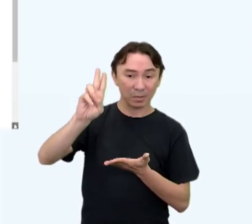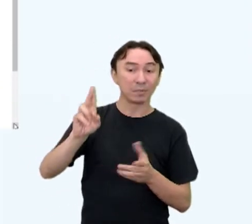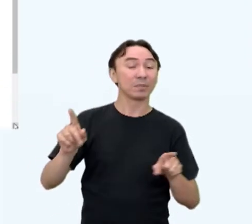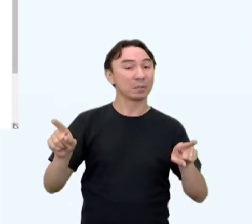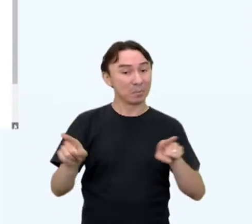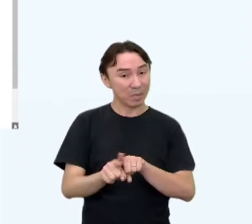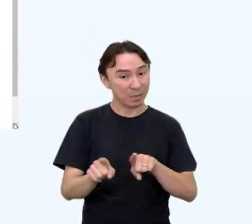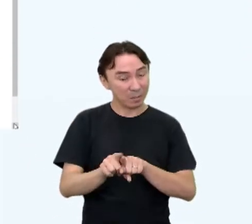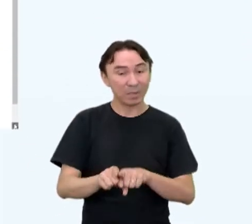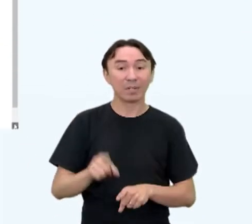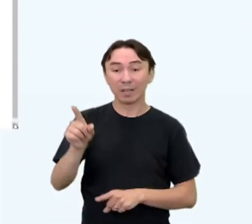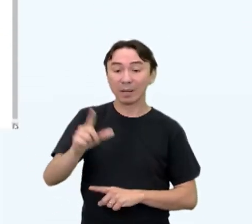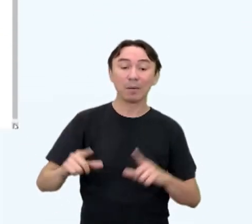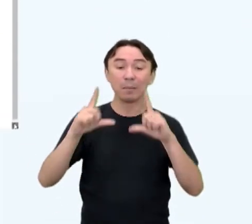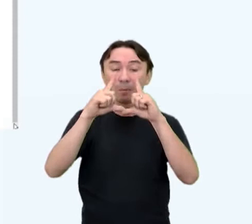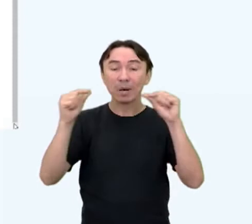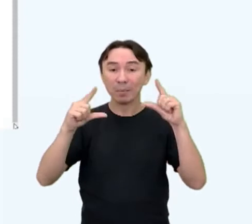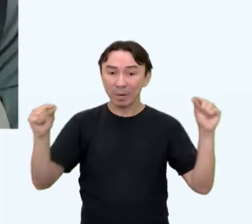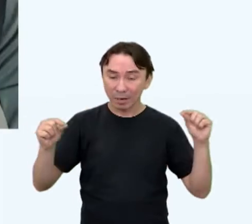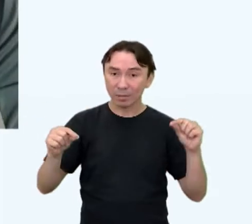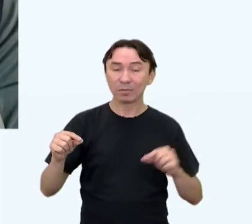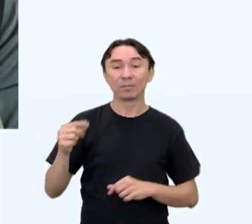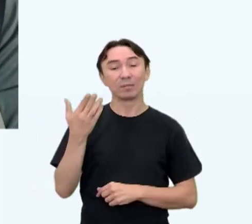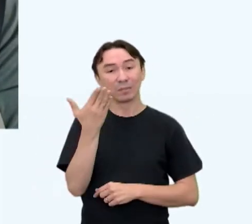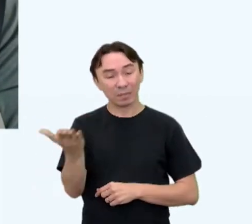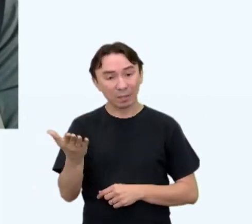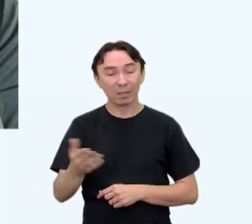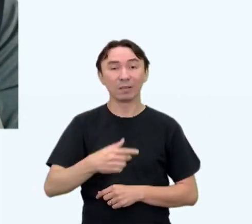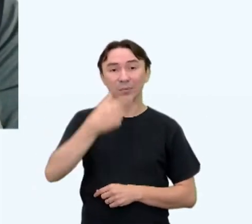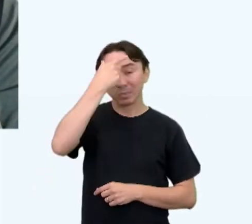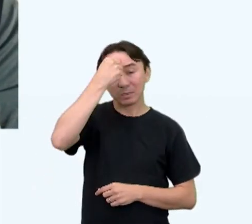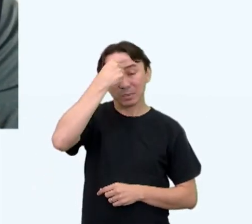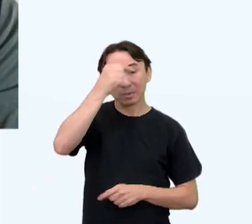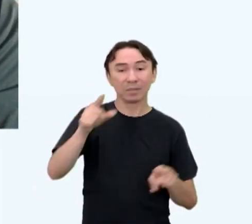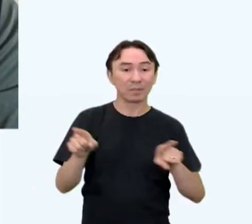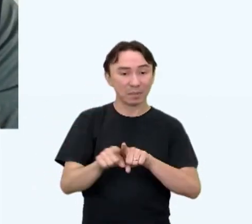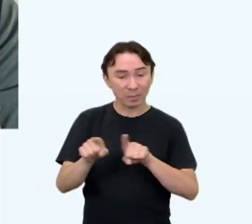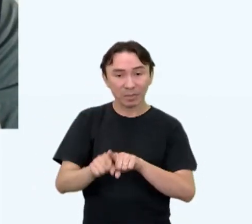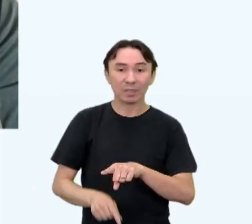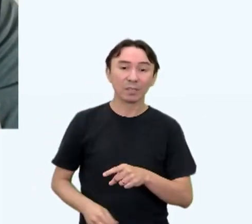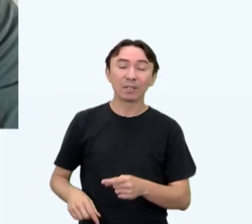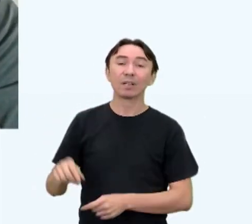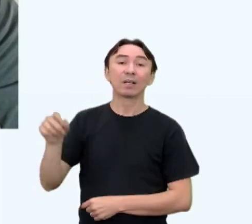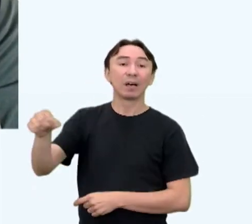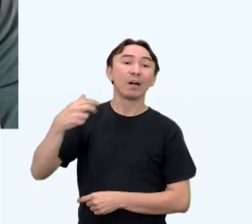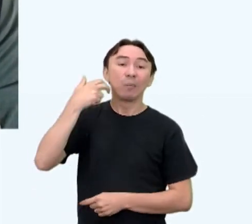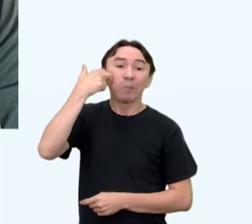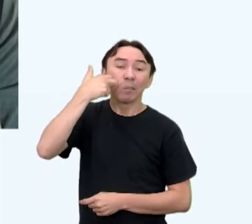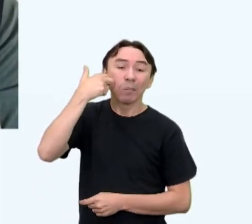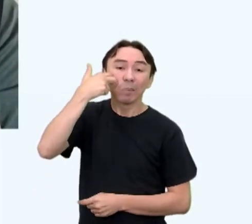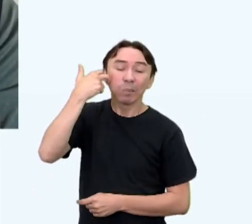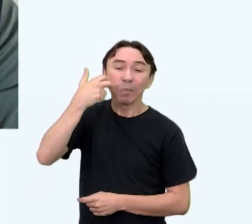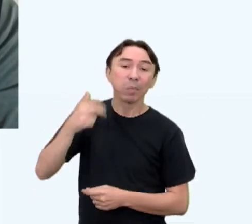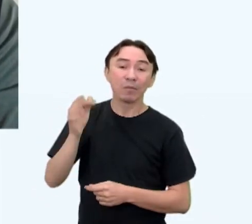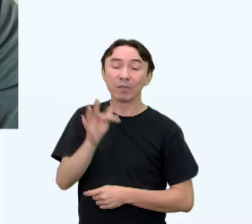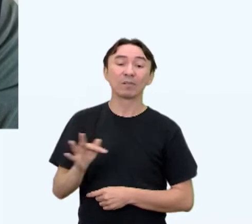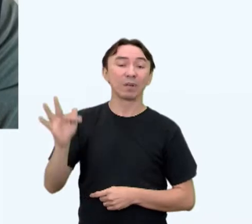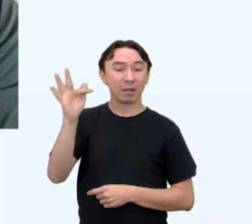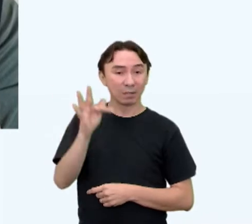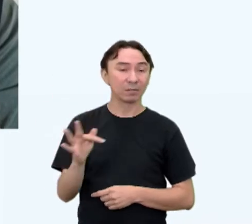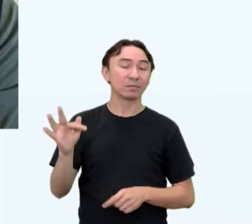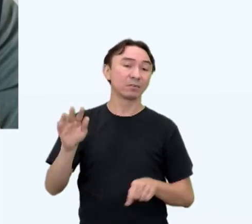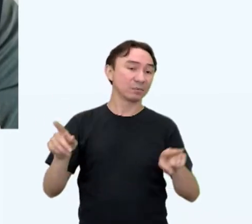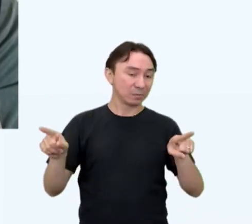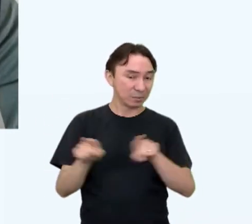Sismologia, a Universidade Federal do Rio Grande do Norte com o seu Laboratório de Sismologia e o Observatório